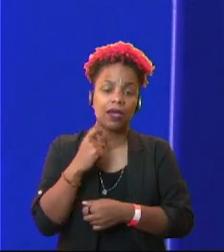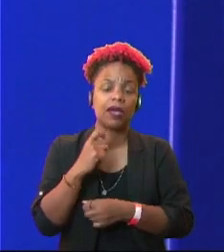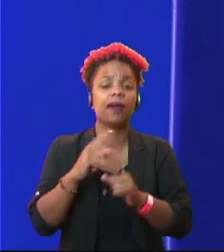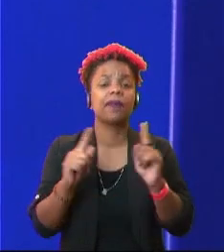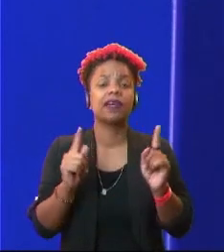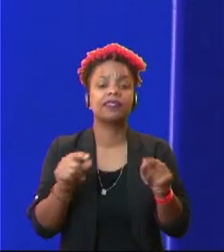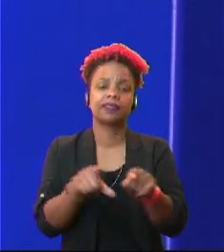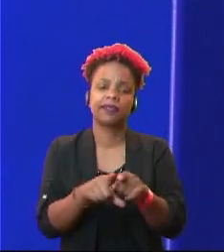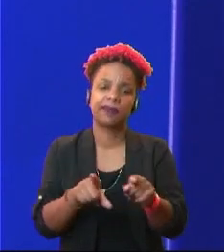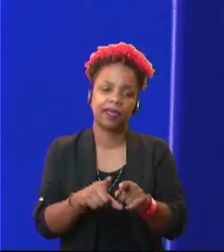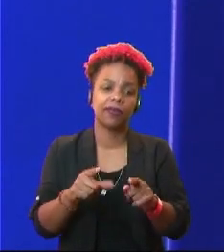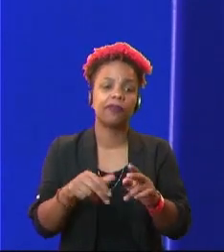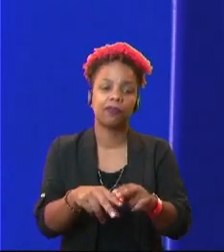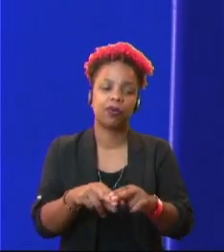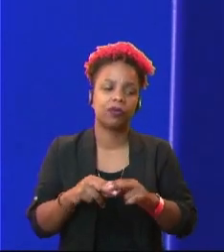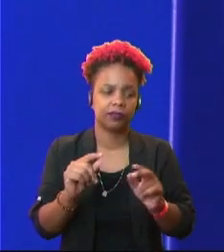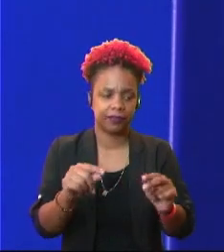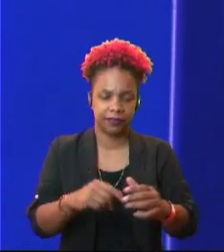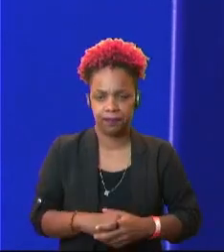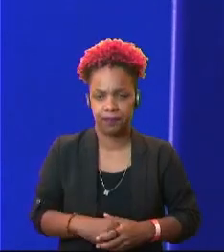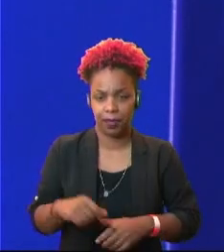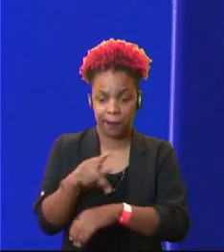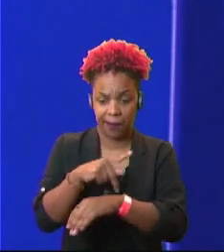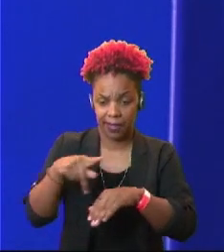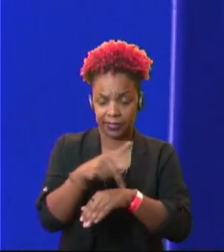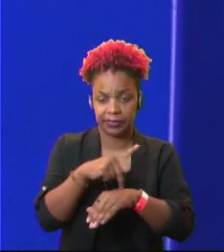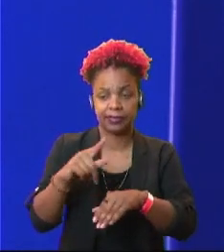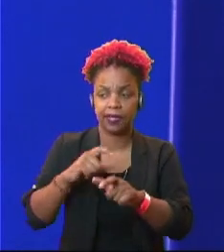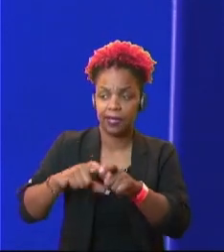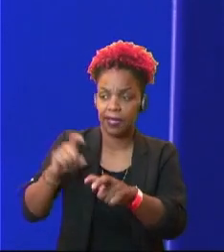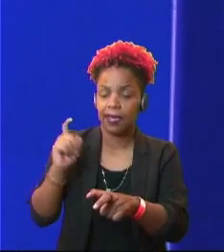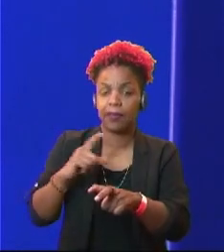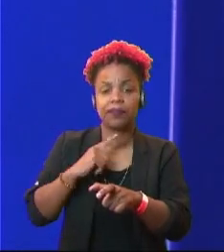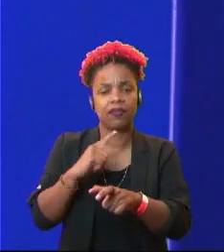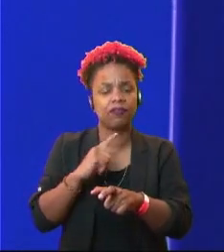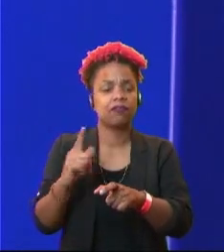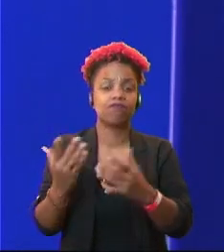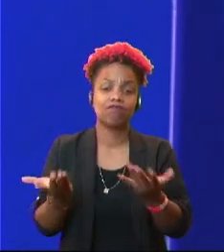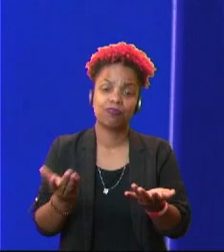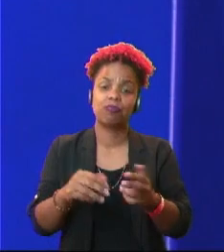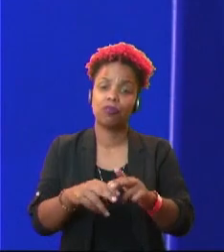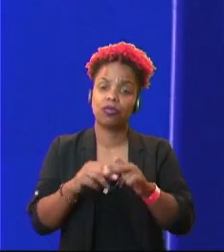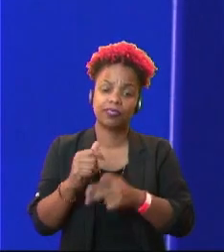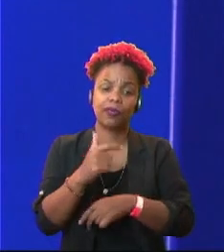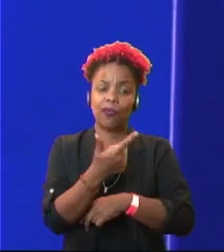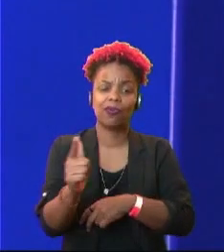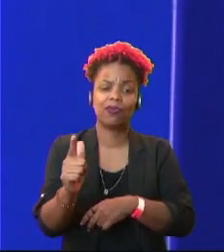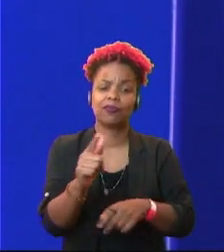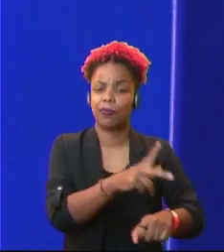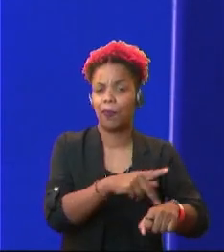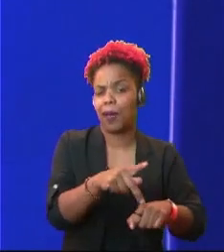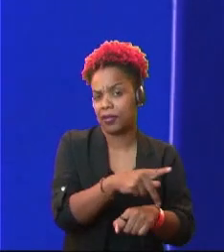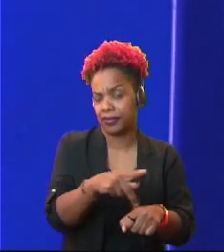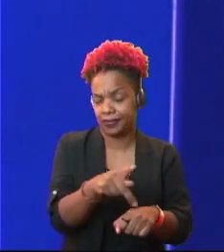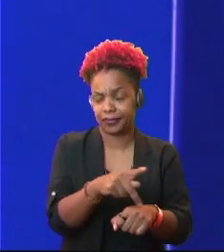também impedir que um país independente e soberano caia nas garras de um país